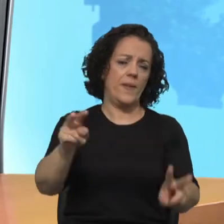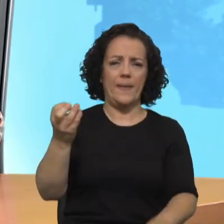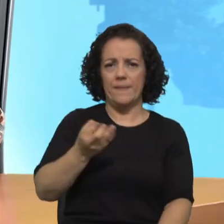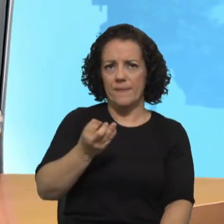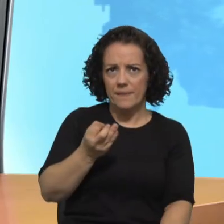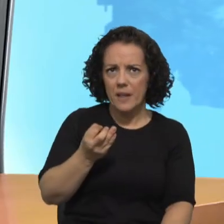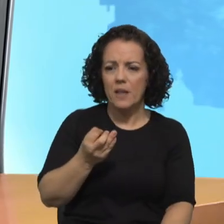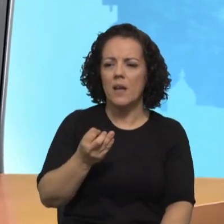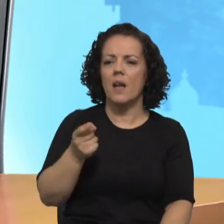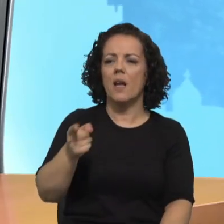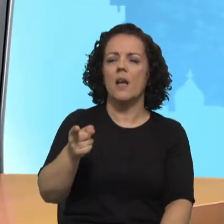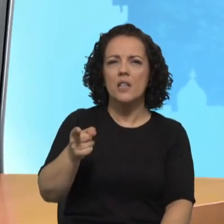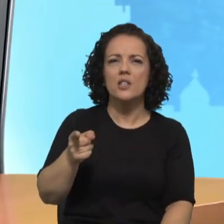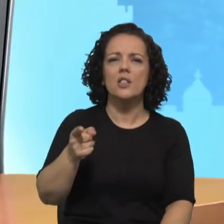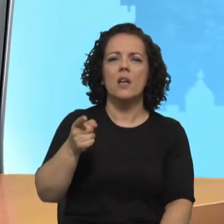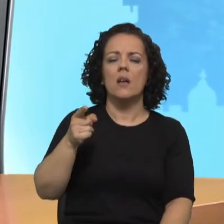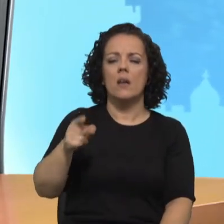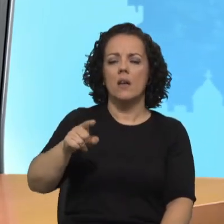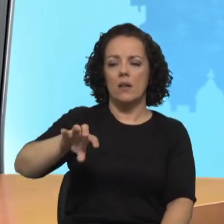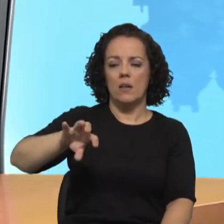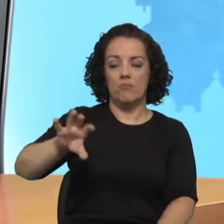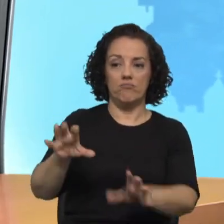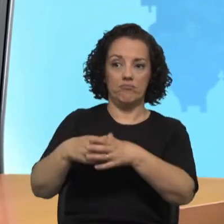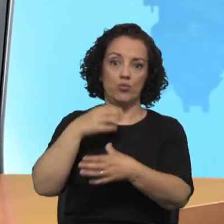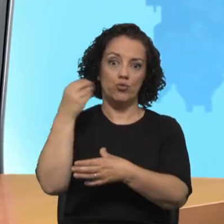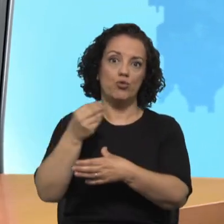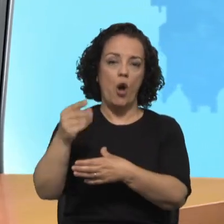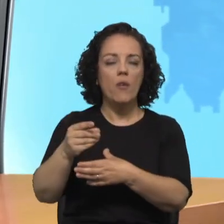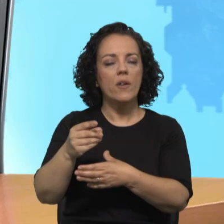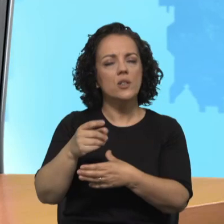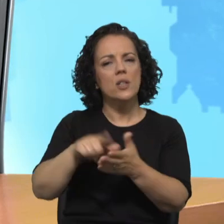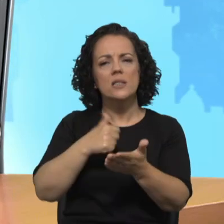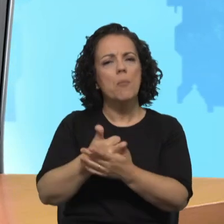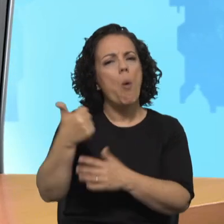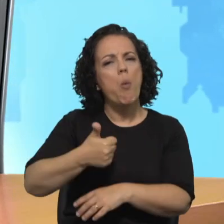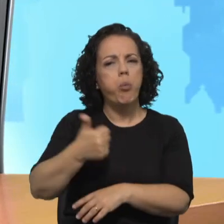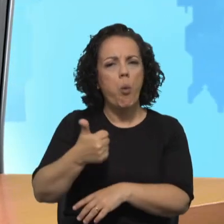Missão País e essas coisas, essas iniciativas, que os jovens são generosos e devem